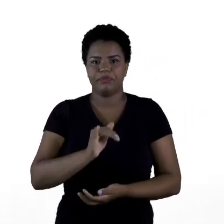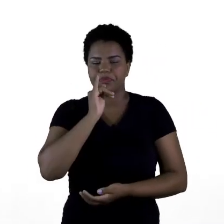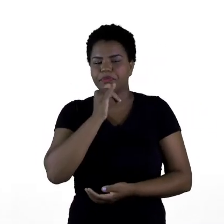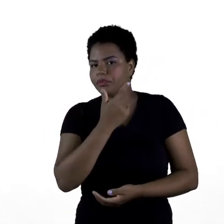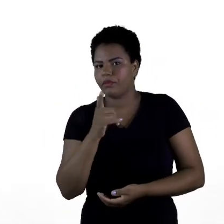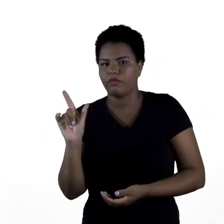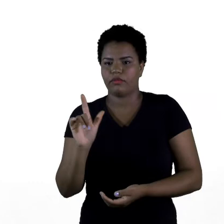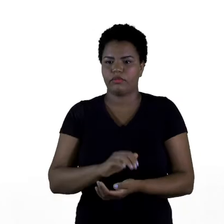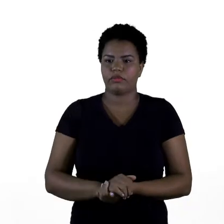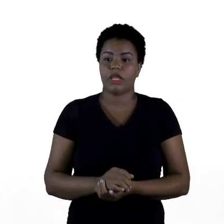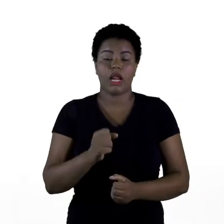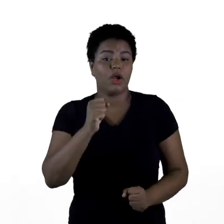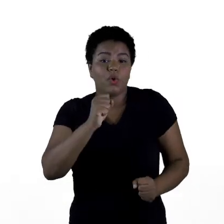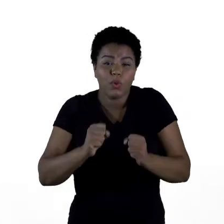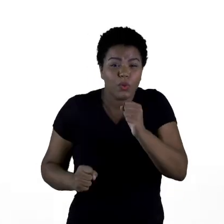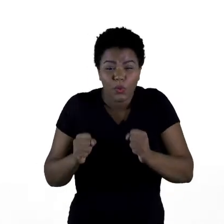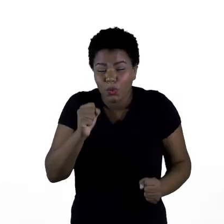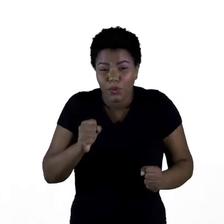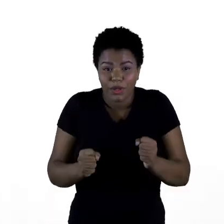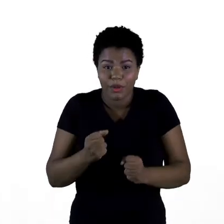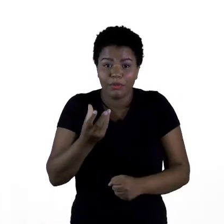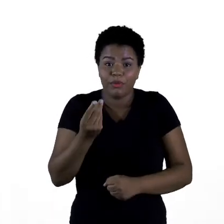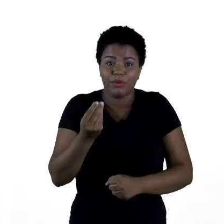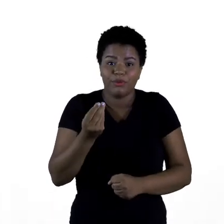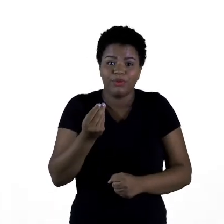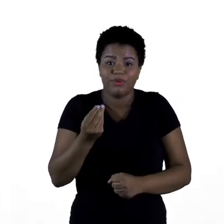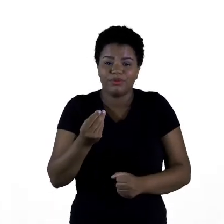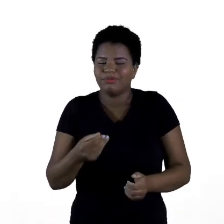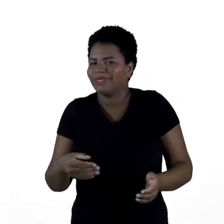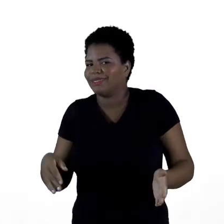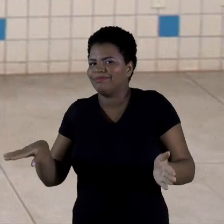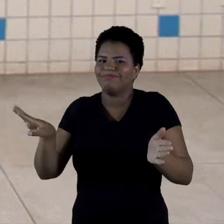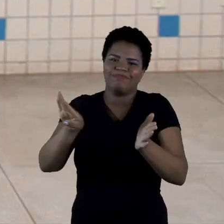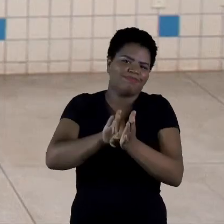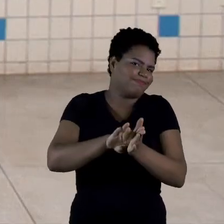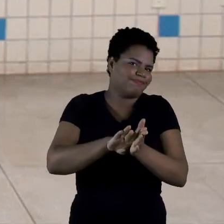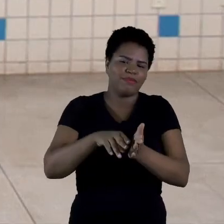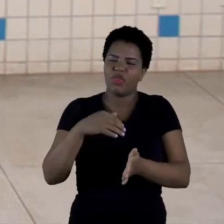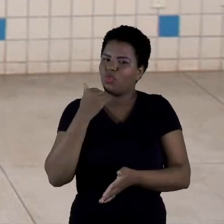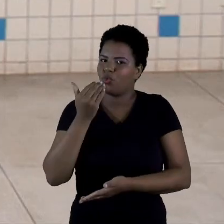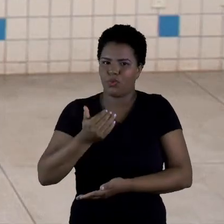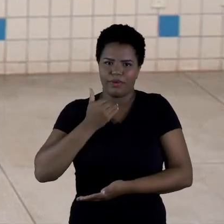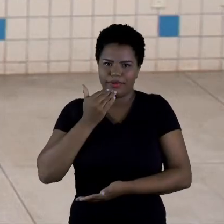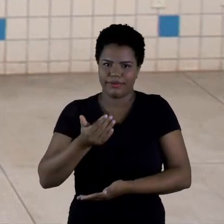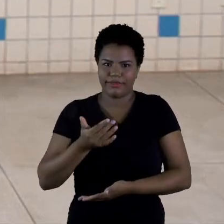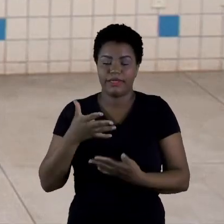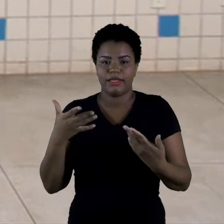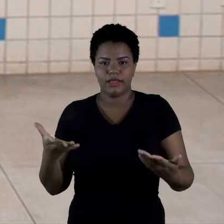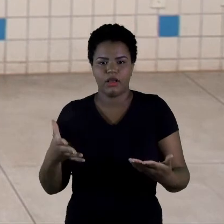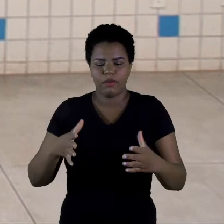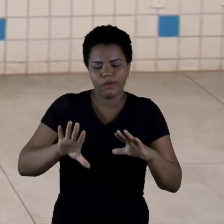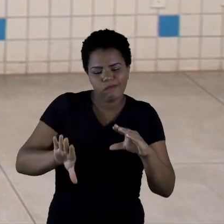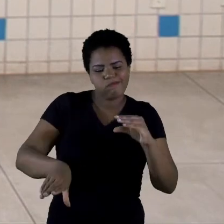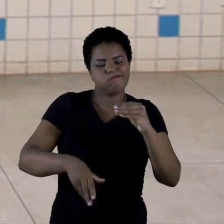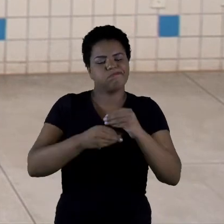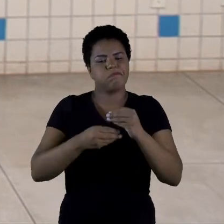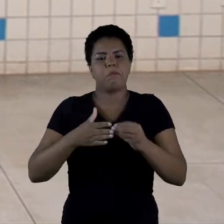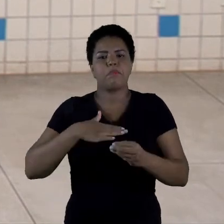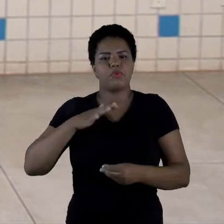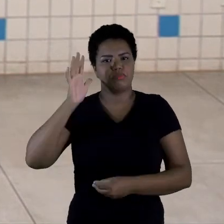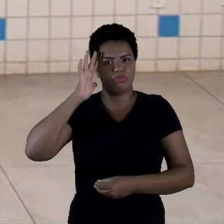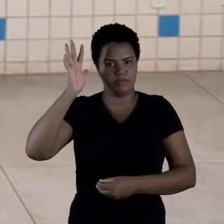no entanto, não conseguiu chegar. Também está compreendendo, está complementando o meu